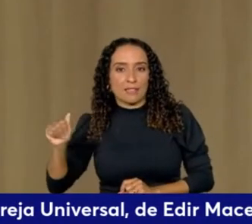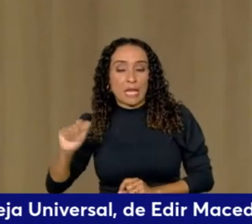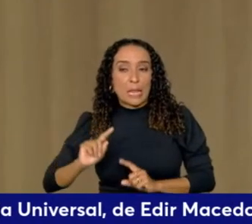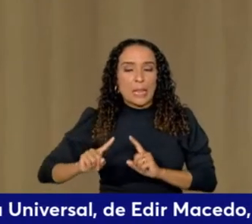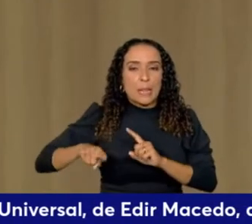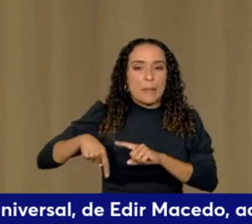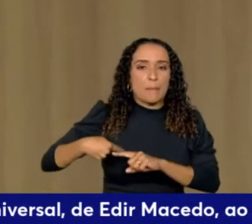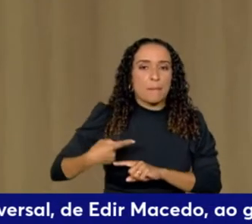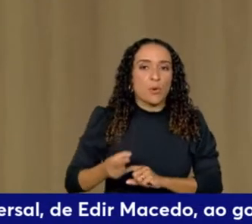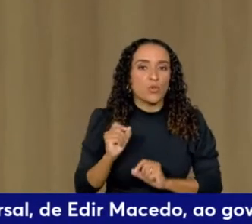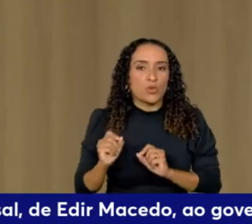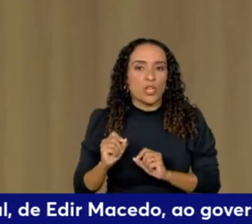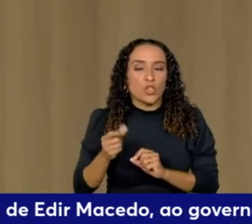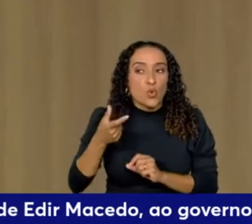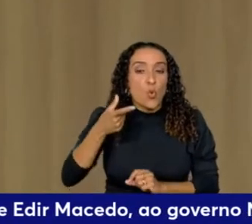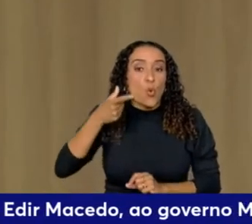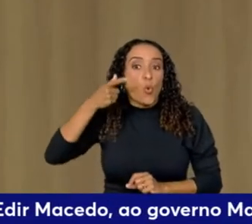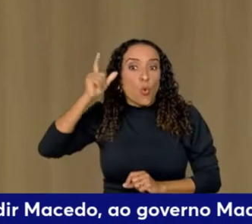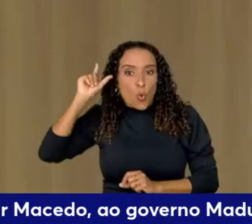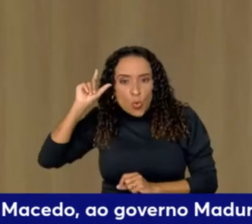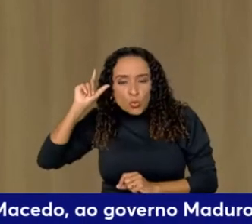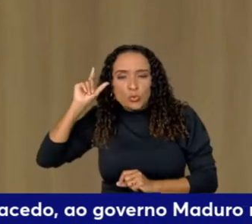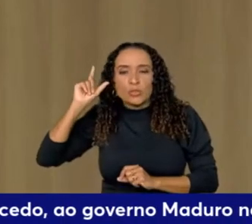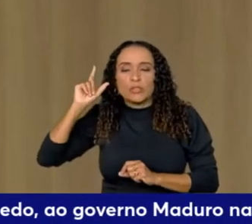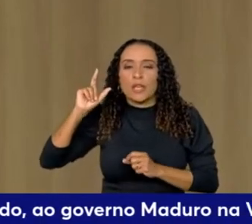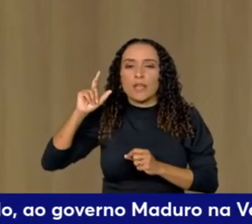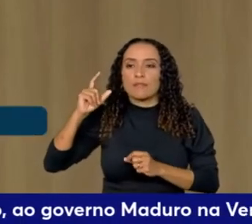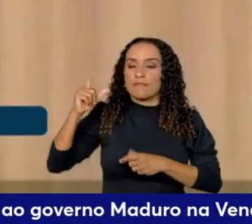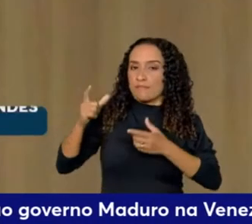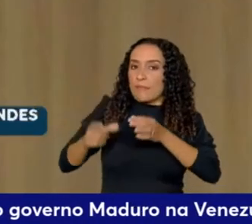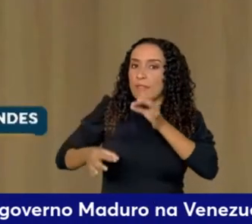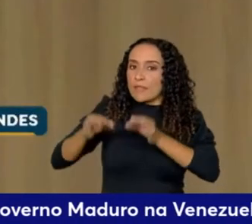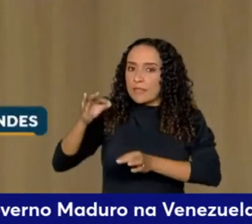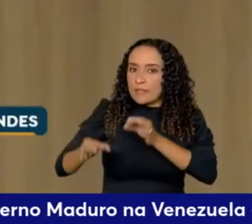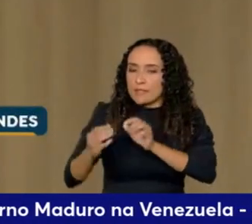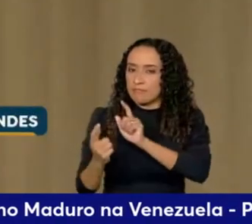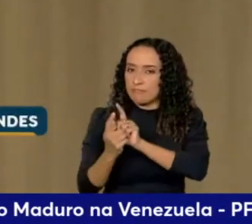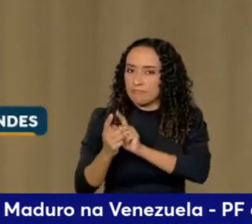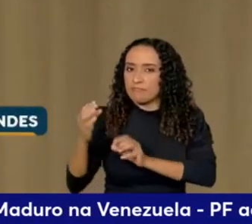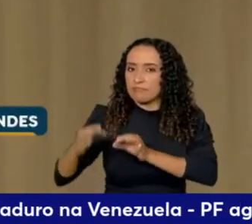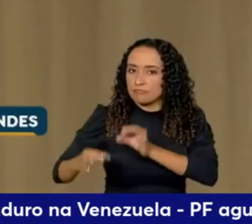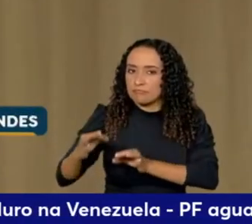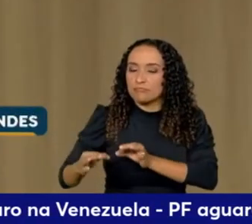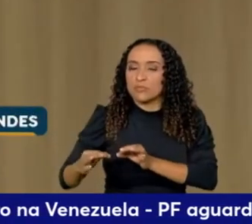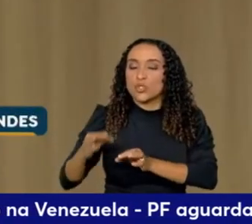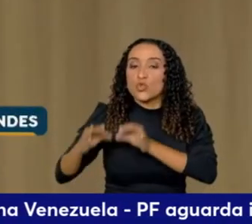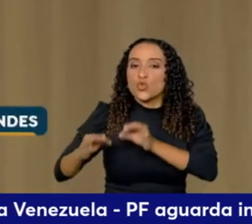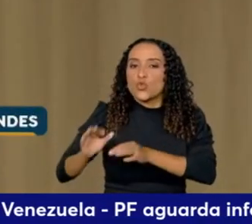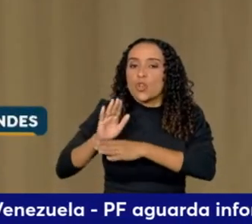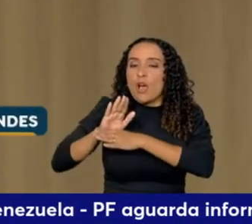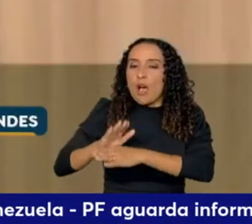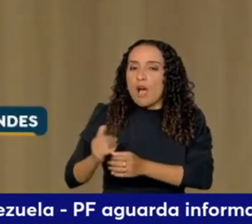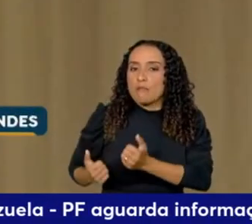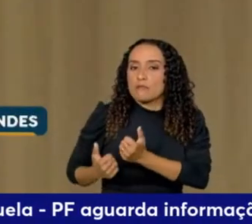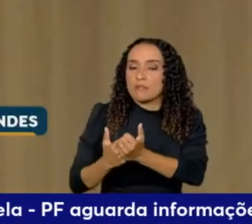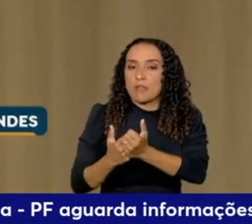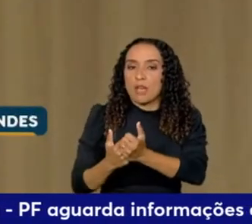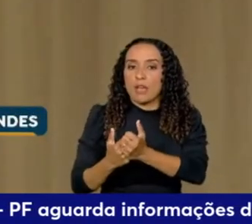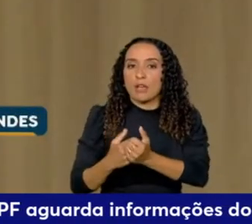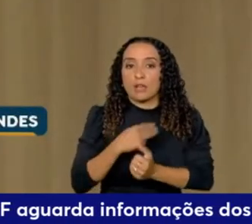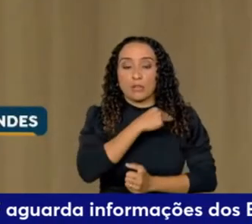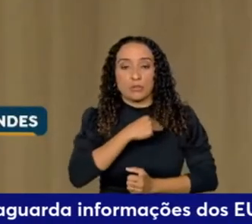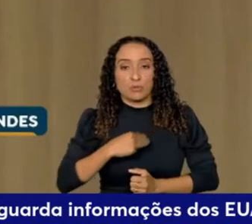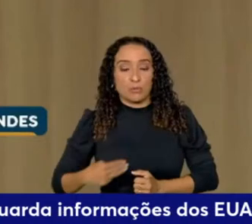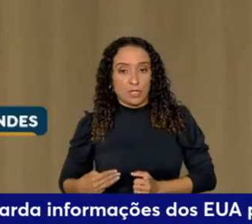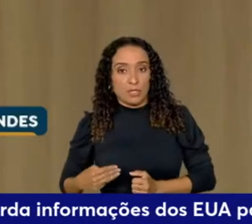ter passado do dia de ontem por uma audiência com o Juiz Auxiliar do Ministro